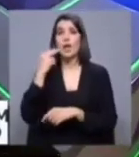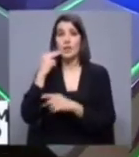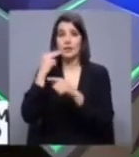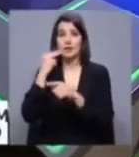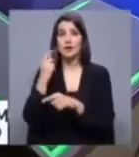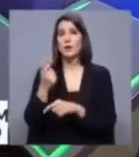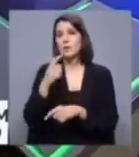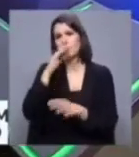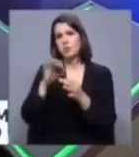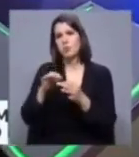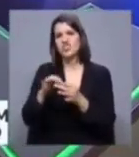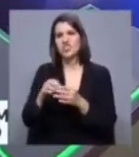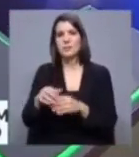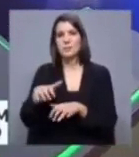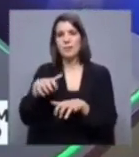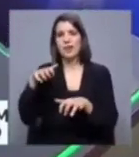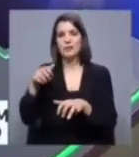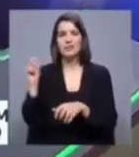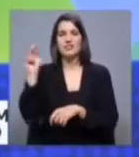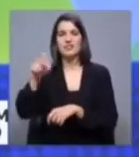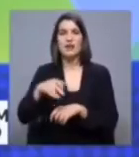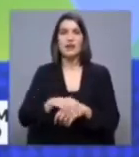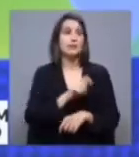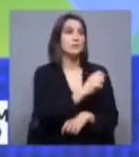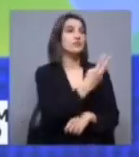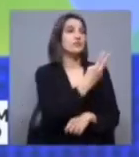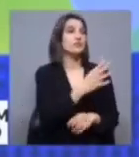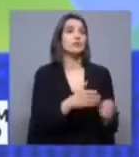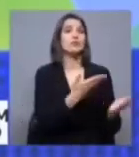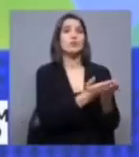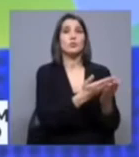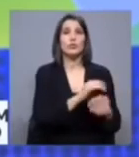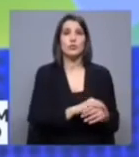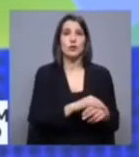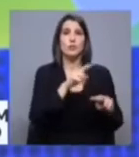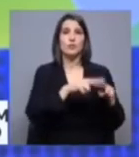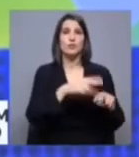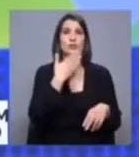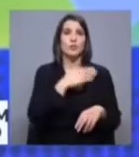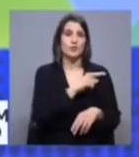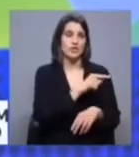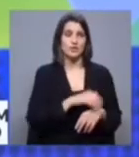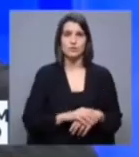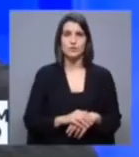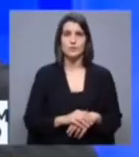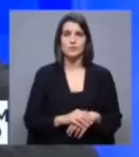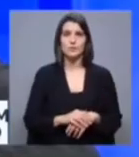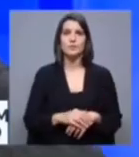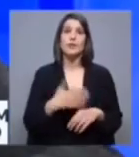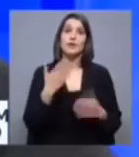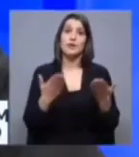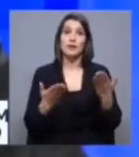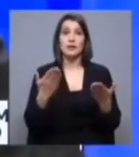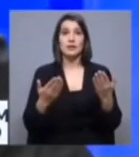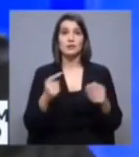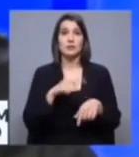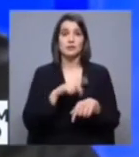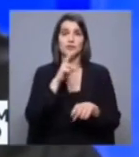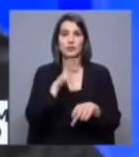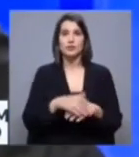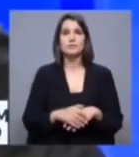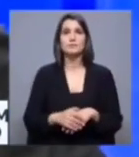O André Ventura passa pouco tempo no Parlamento. Três meses de proposta de prisão preventiva. É isso que eu deixe só responder, que é para equilibrar o tempo e dar